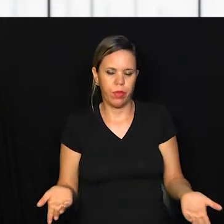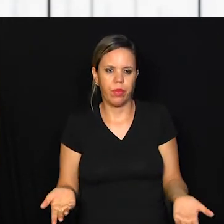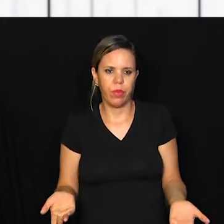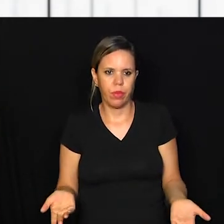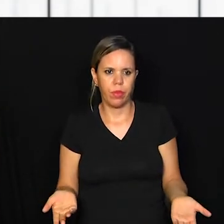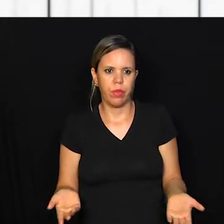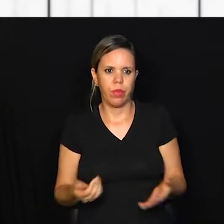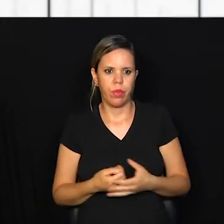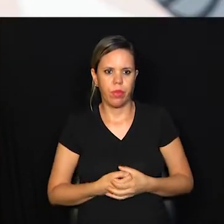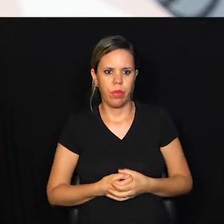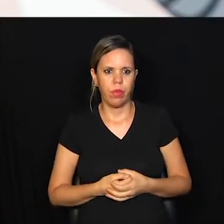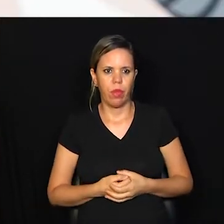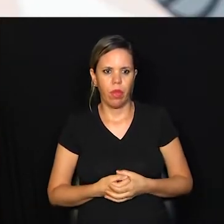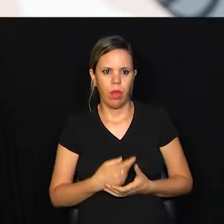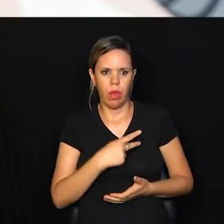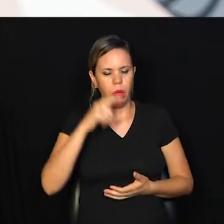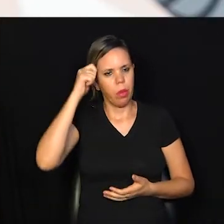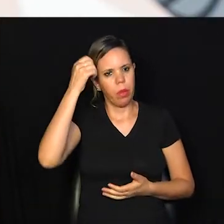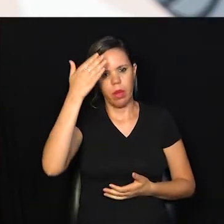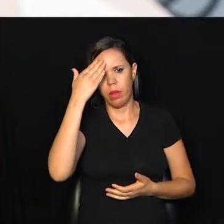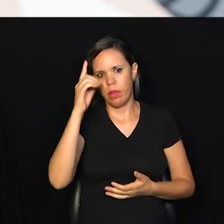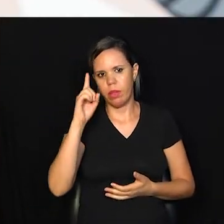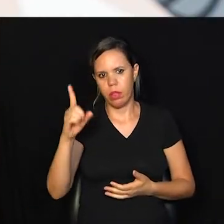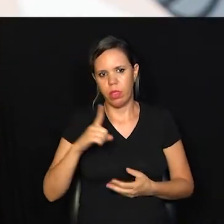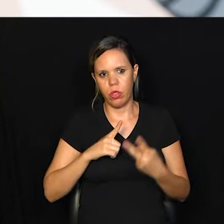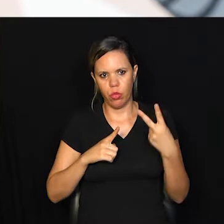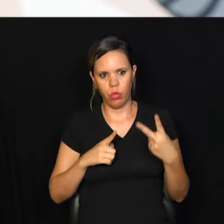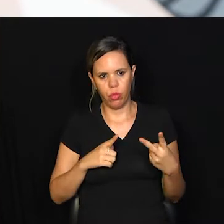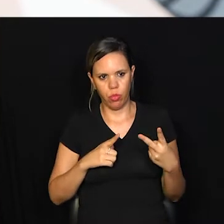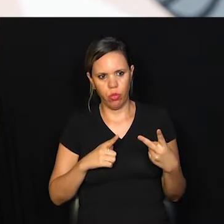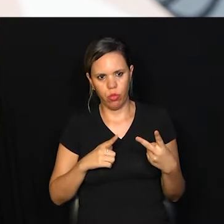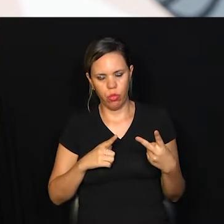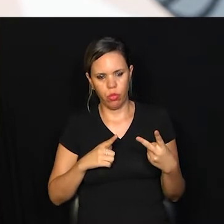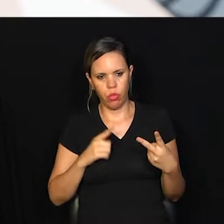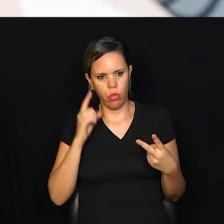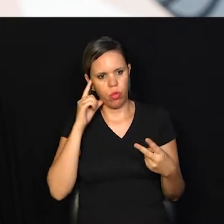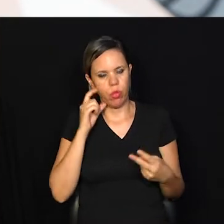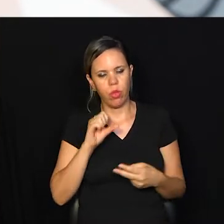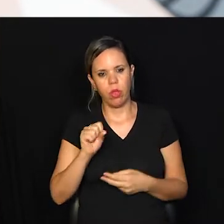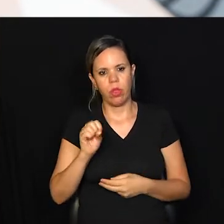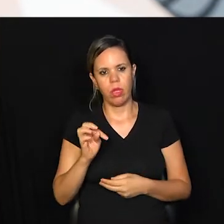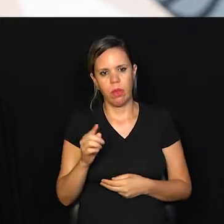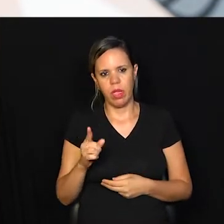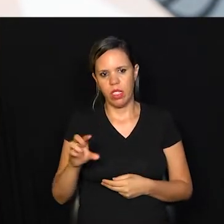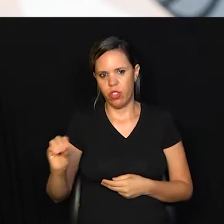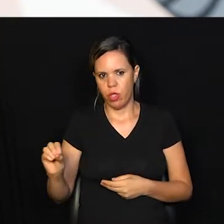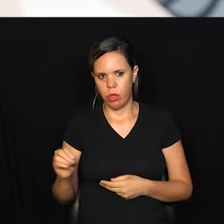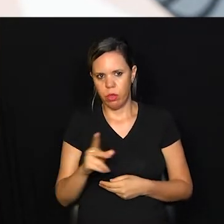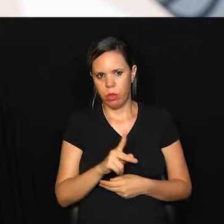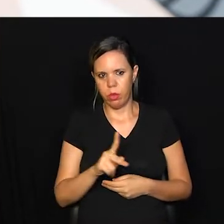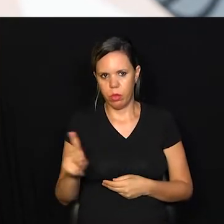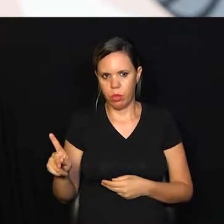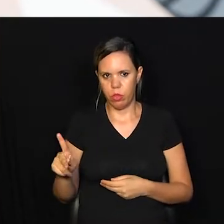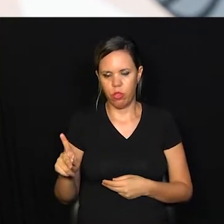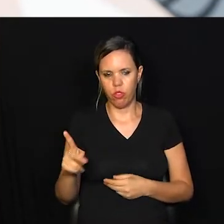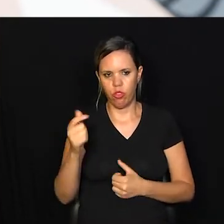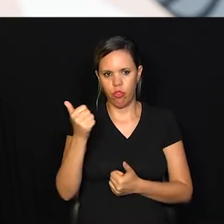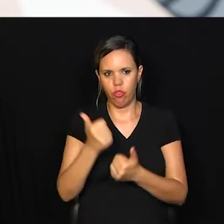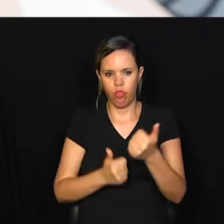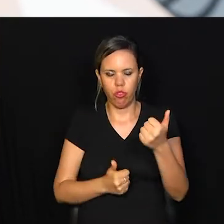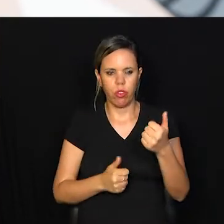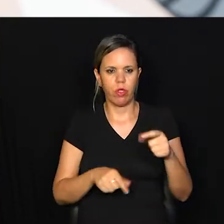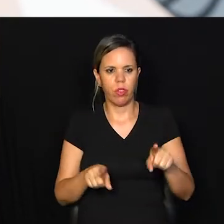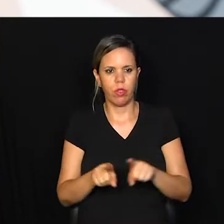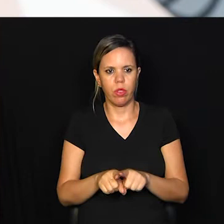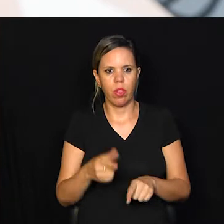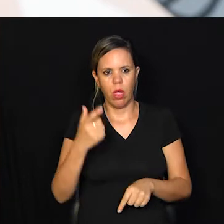e etnia. Aqui na Ponte, graças a Deus, nós temos dois, né? Temos o Sebastião Moreira Arcanjo, que é o presidente da diretoria executiva,